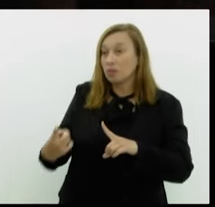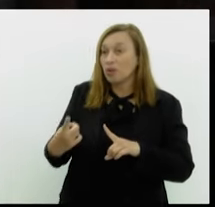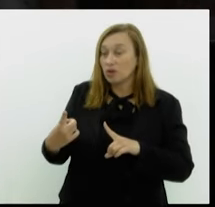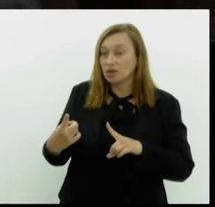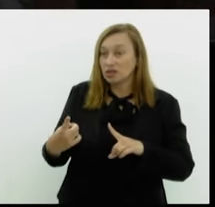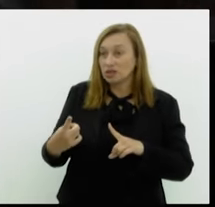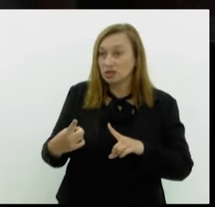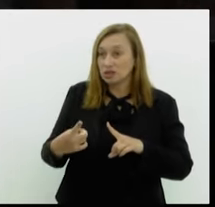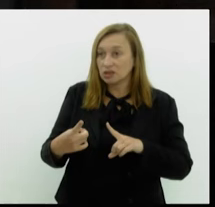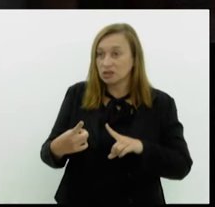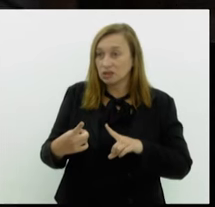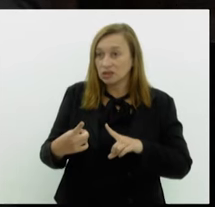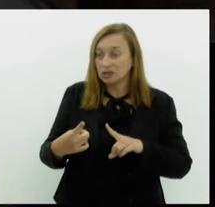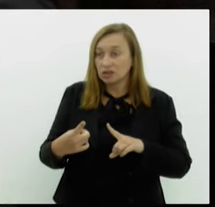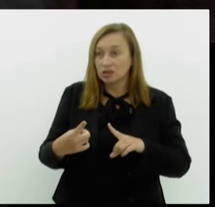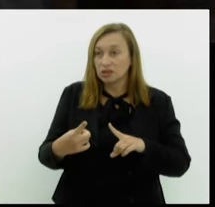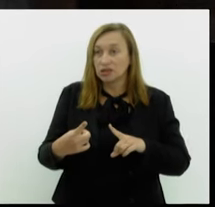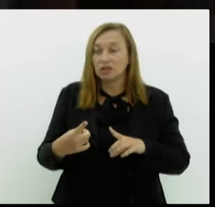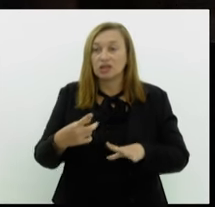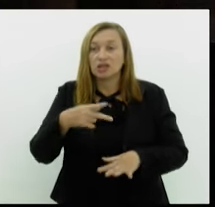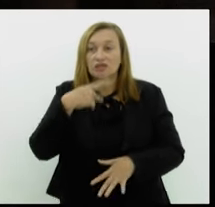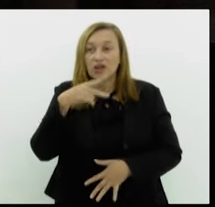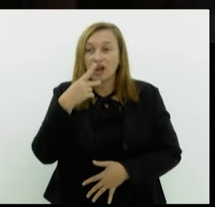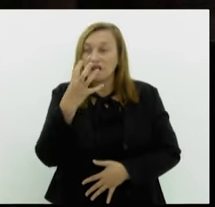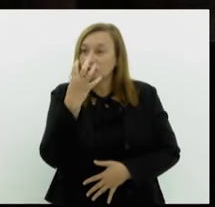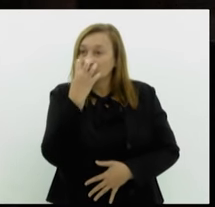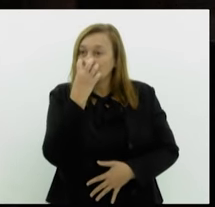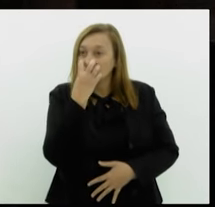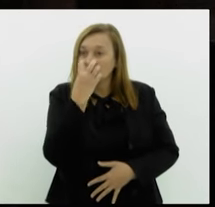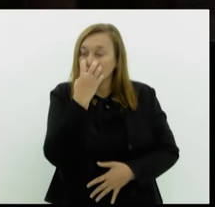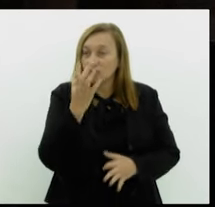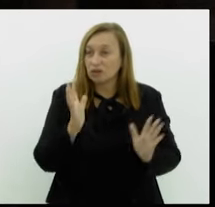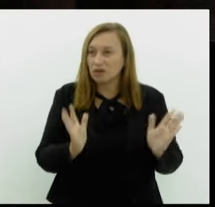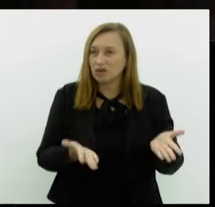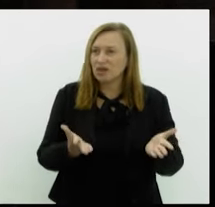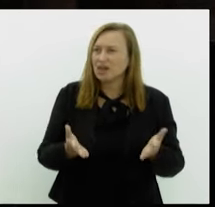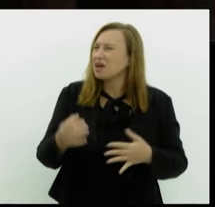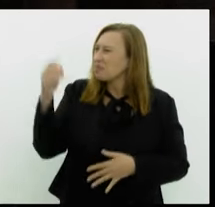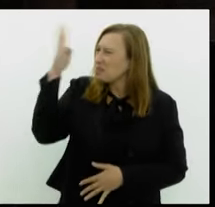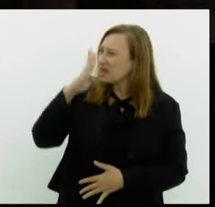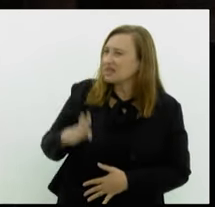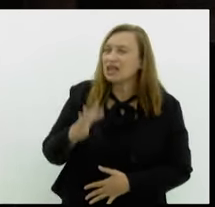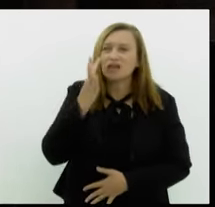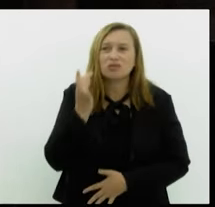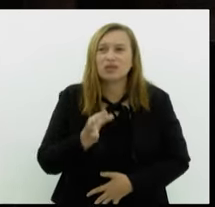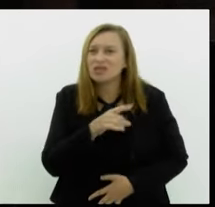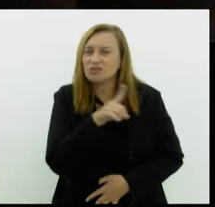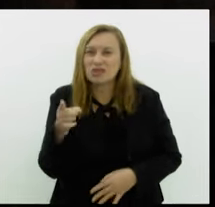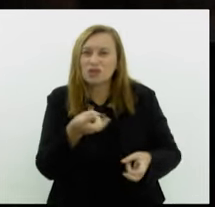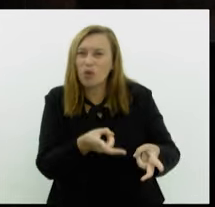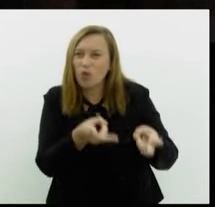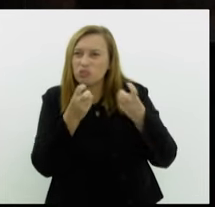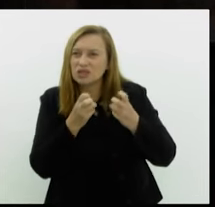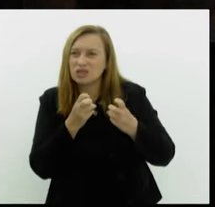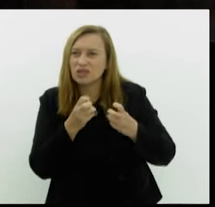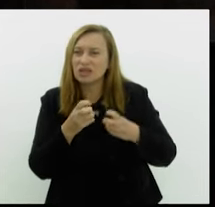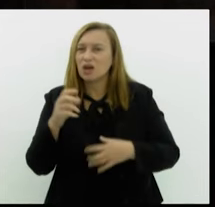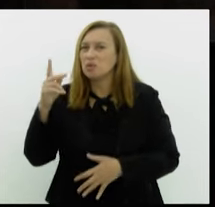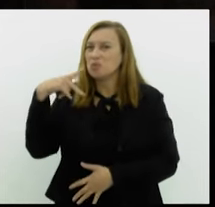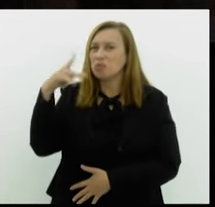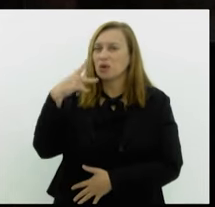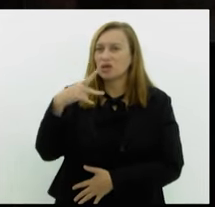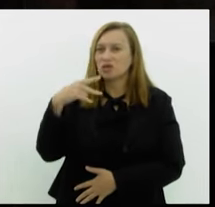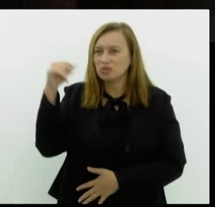exploração barata e demagógica que fizeram para o cachorrinho, aliás, brasileiro, eu não sei se vocês já observaram, o político